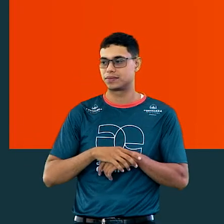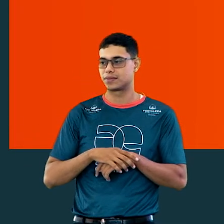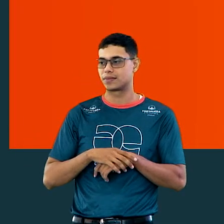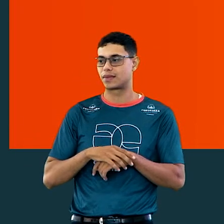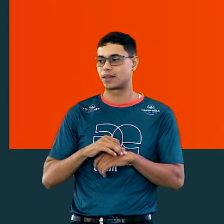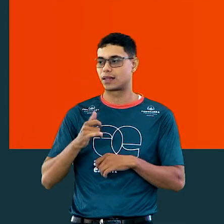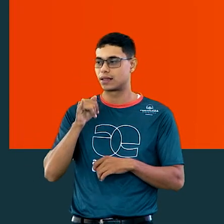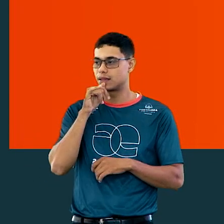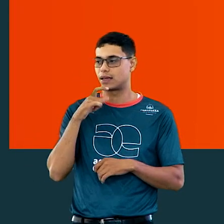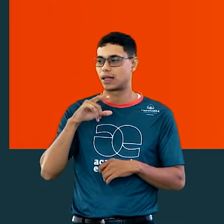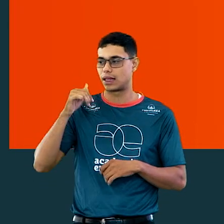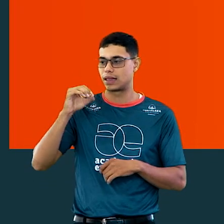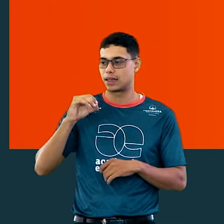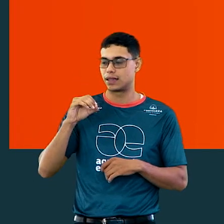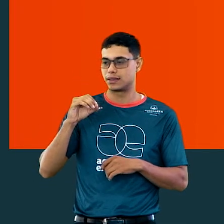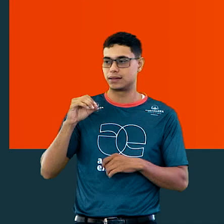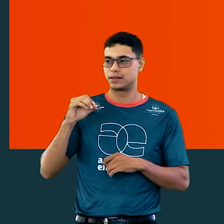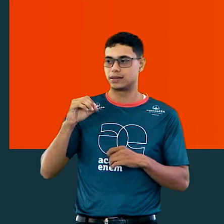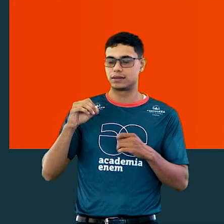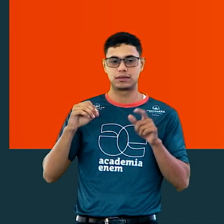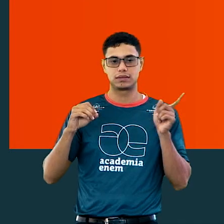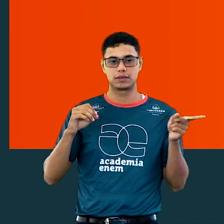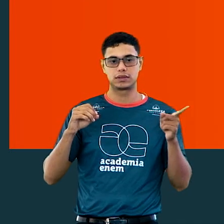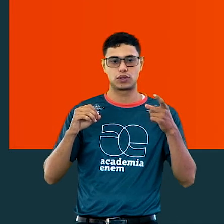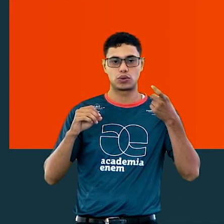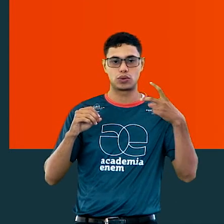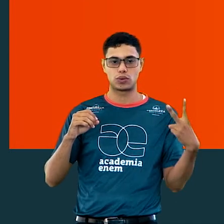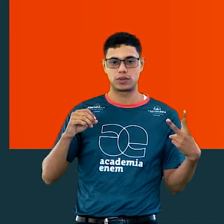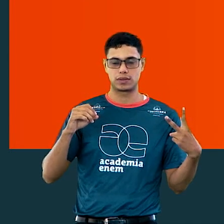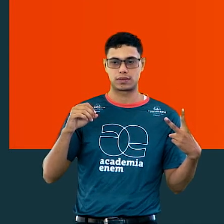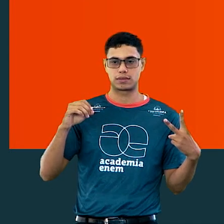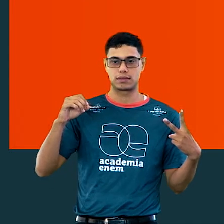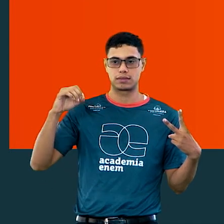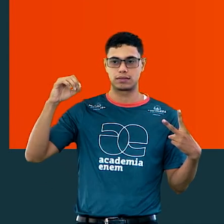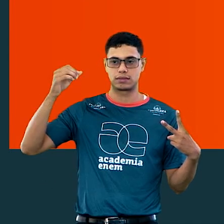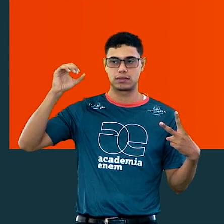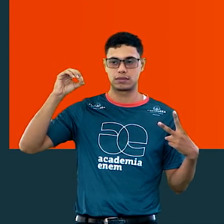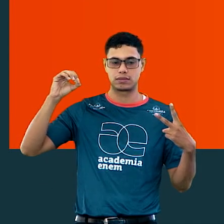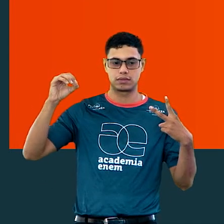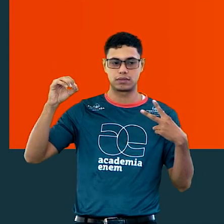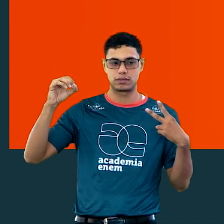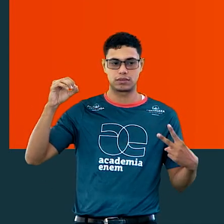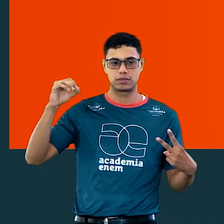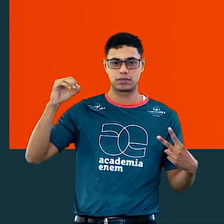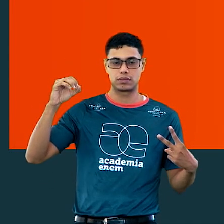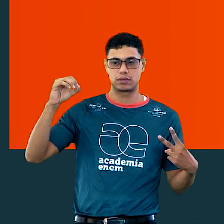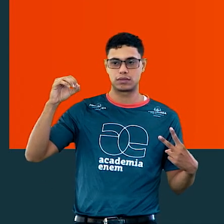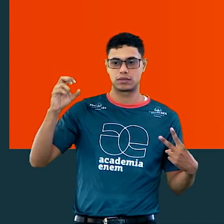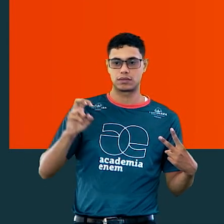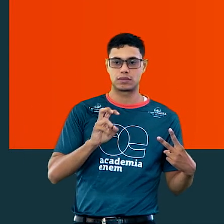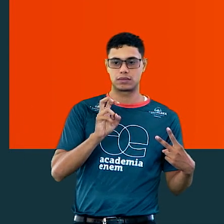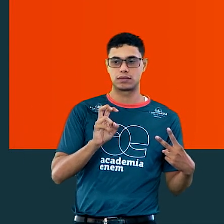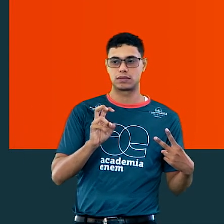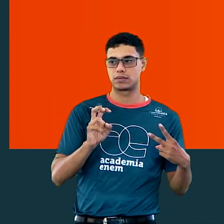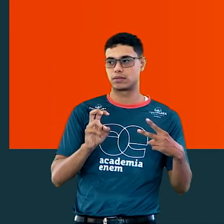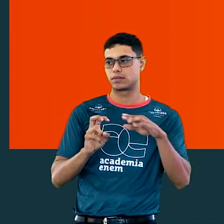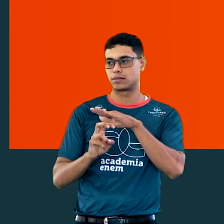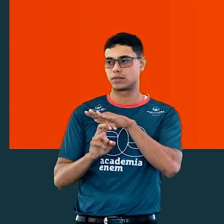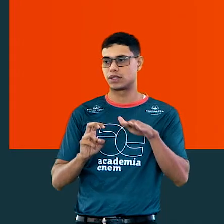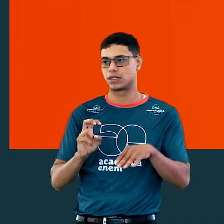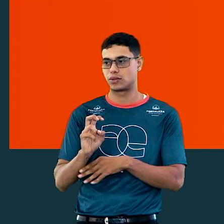DDP 10. Depois supus a corrente 2. 10 por 2,